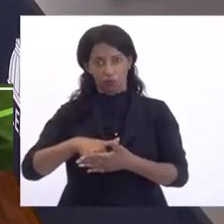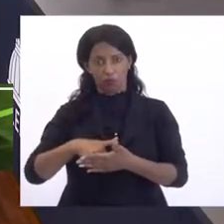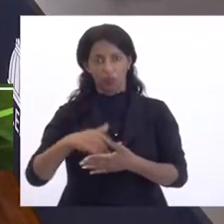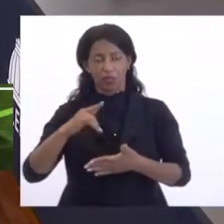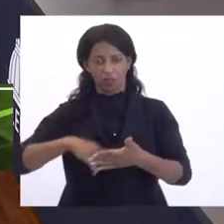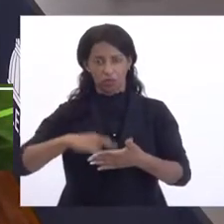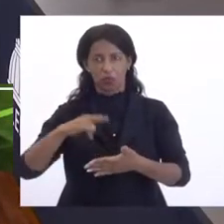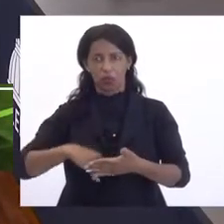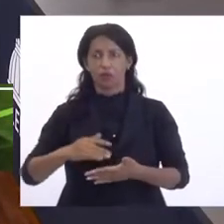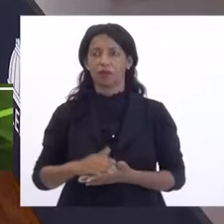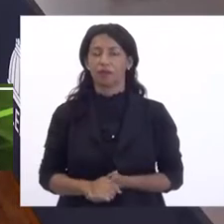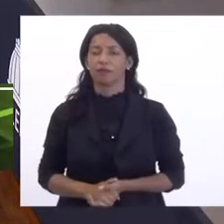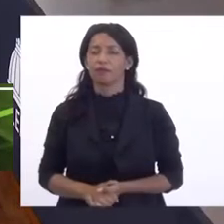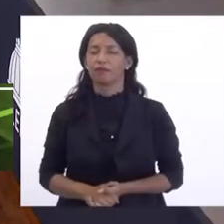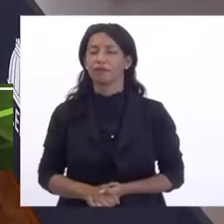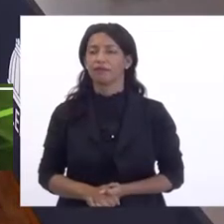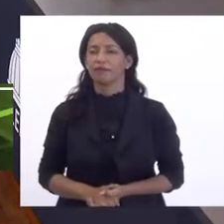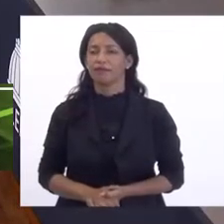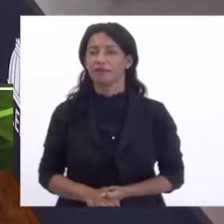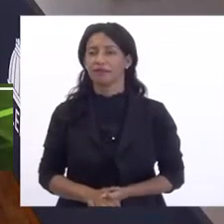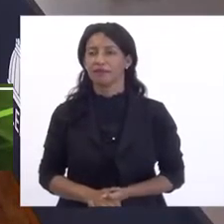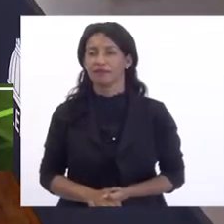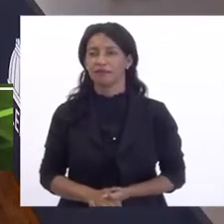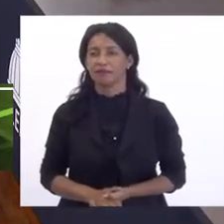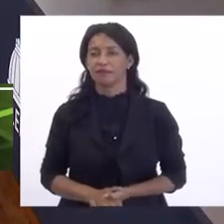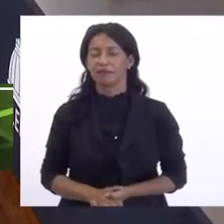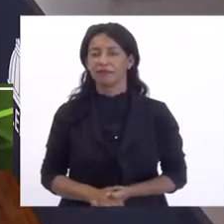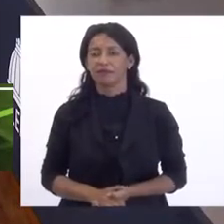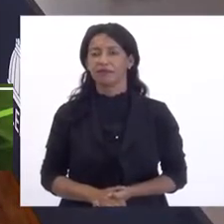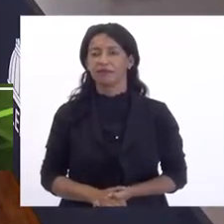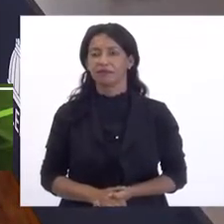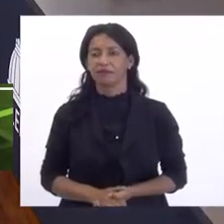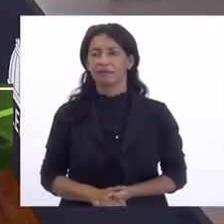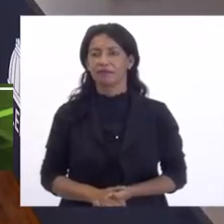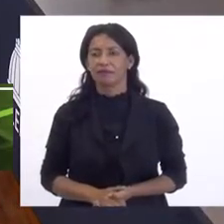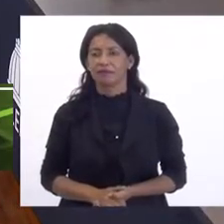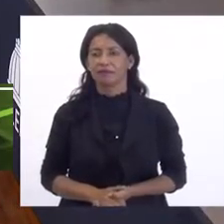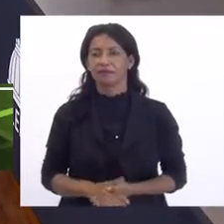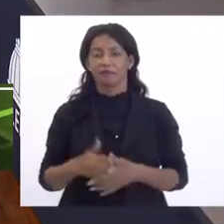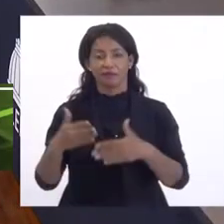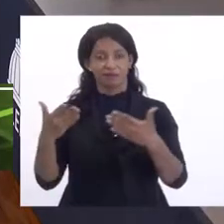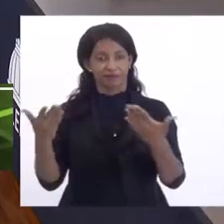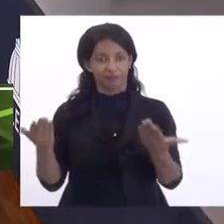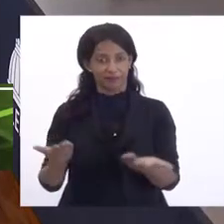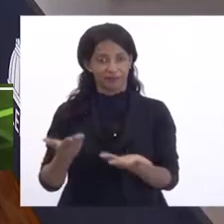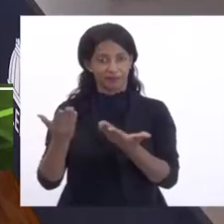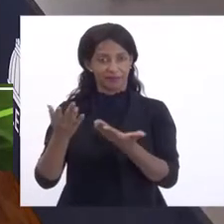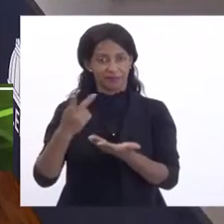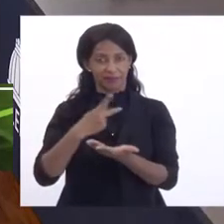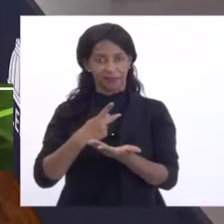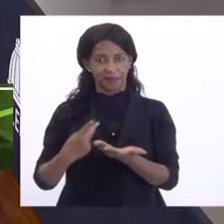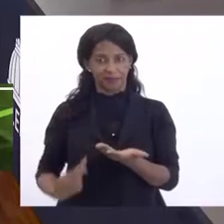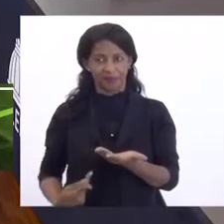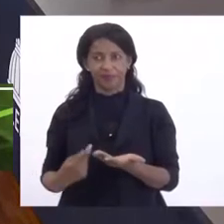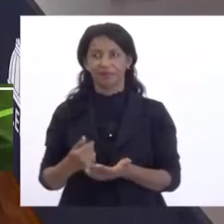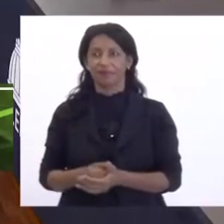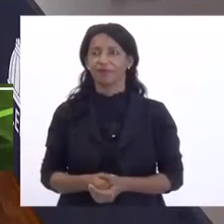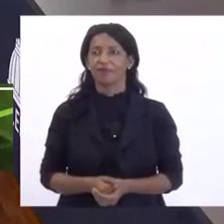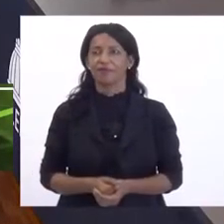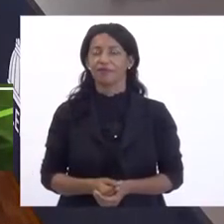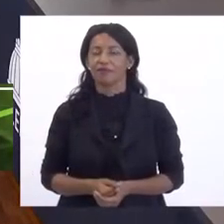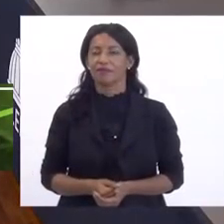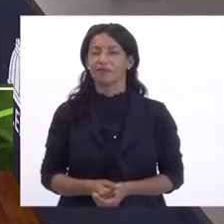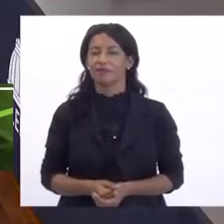coloque em votação as contas. Agora, senhor presidente. Márcio. Retoma a